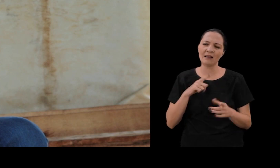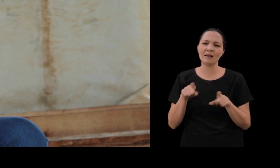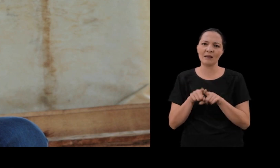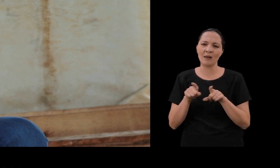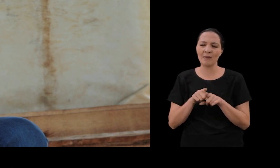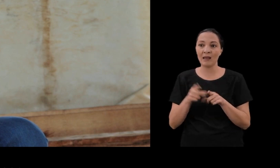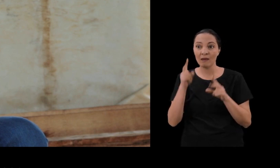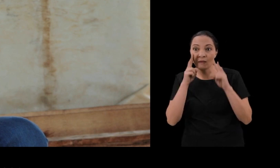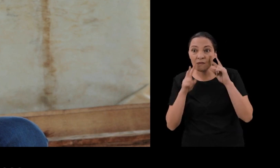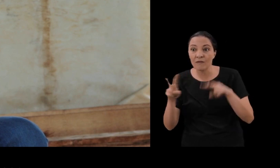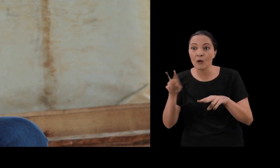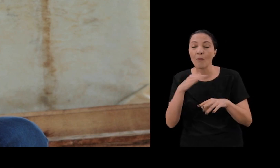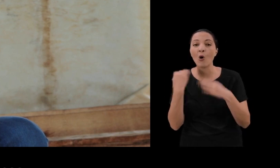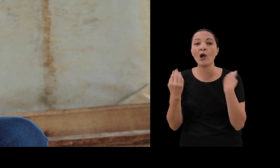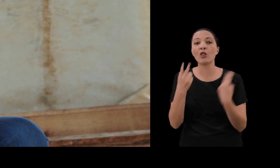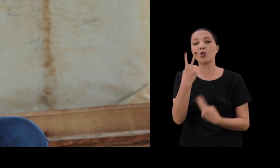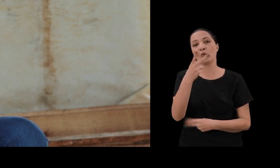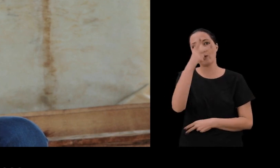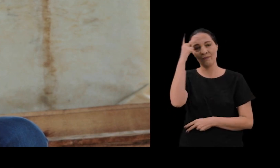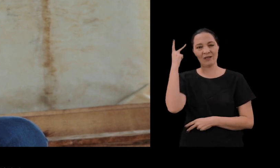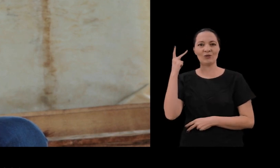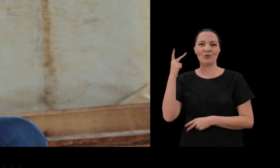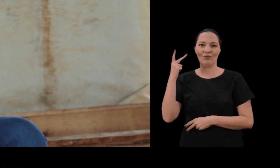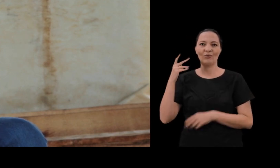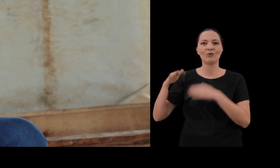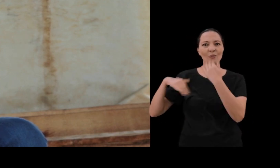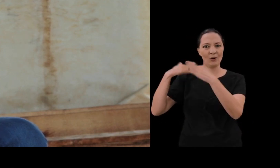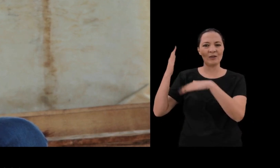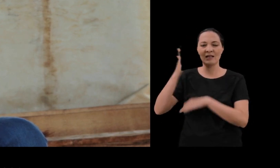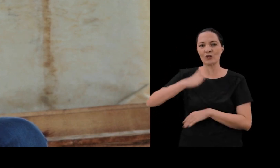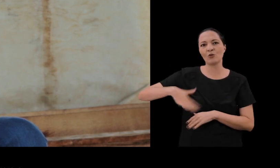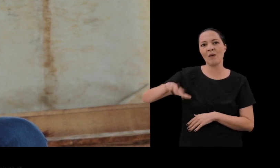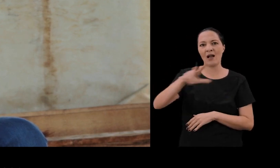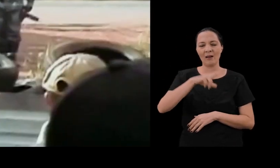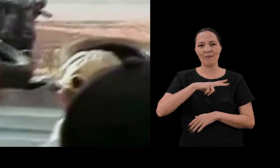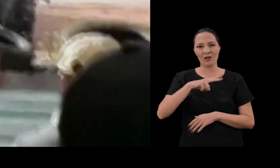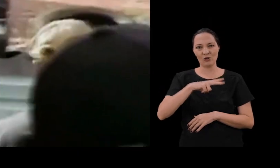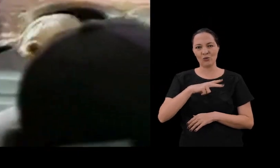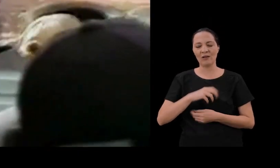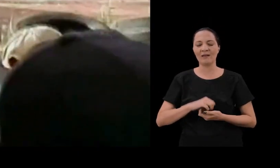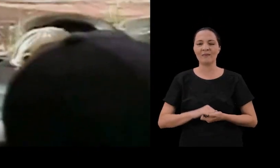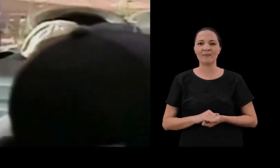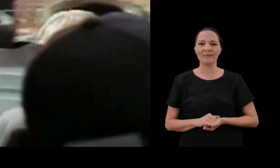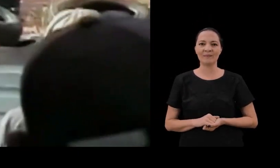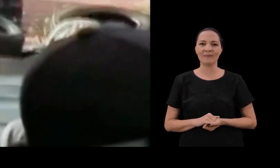duas pessoas durante esse processo que ocorreu em uma área privada.